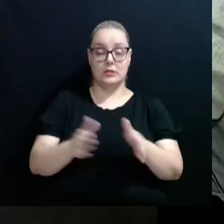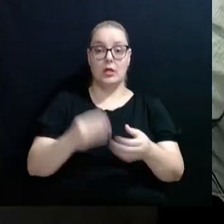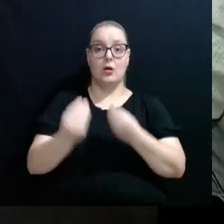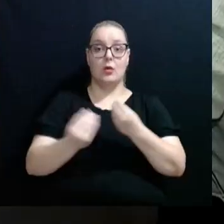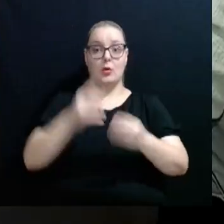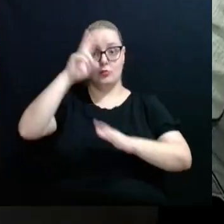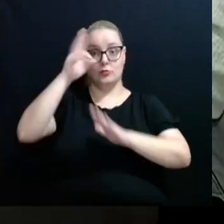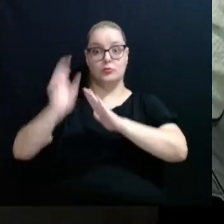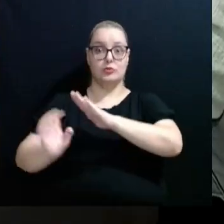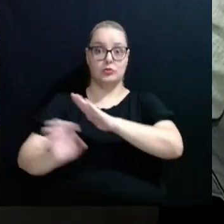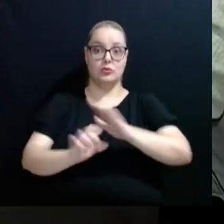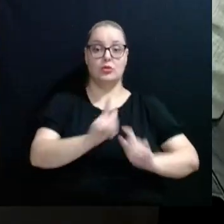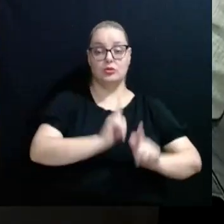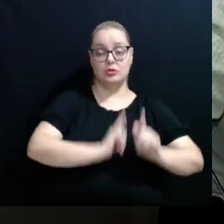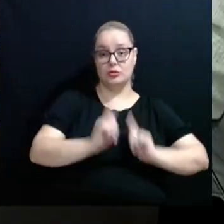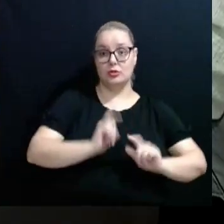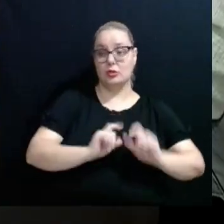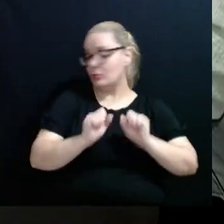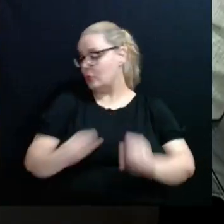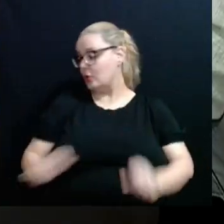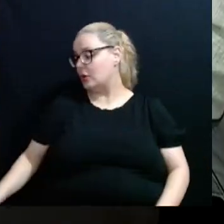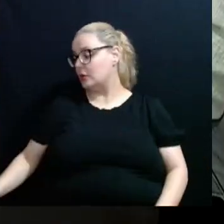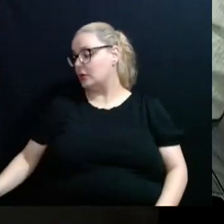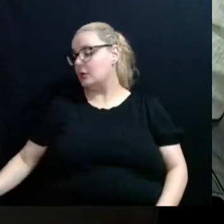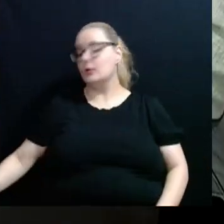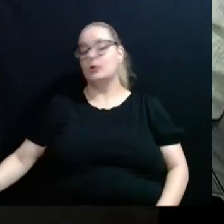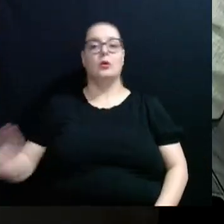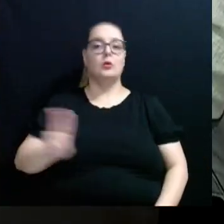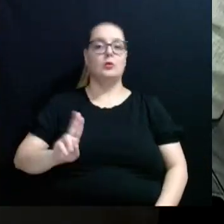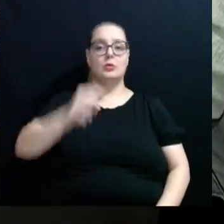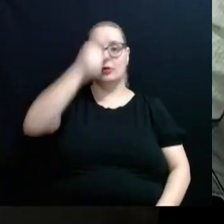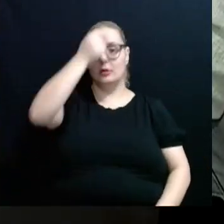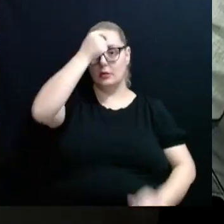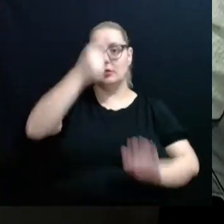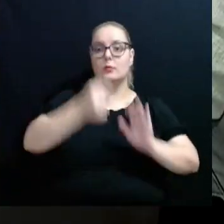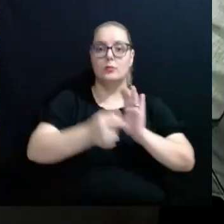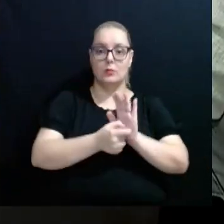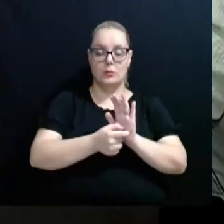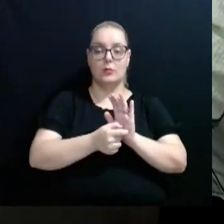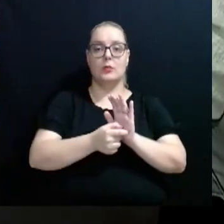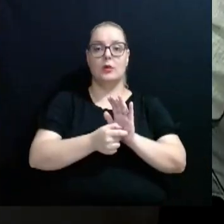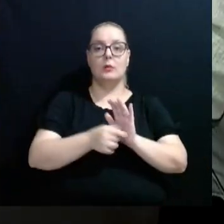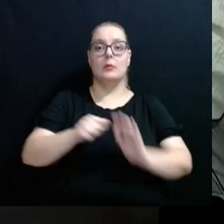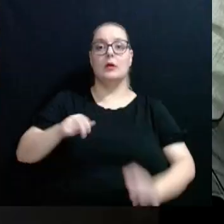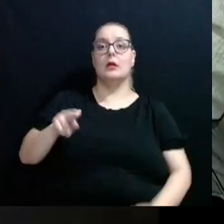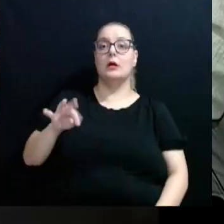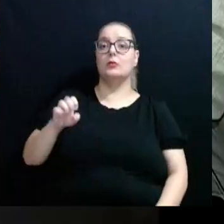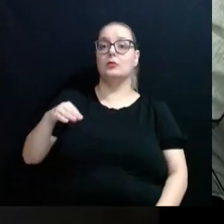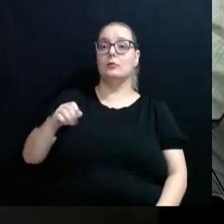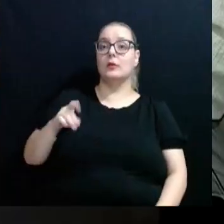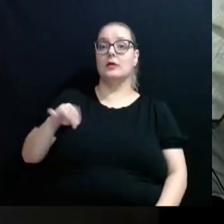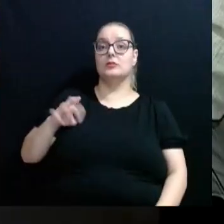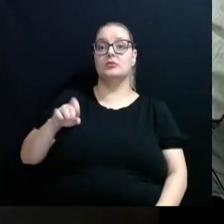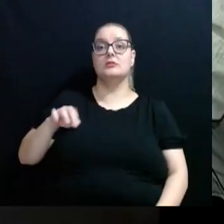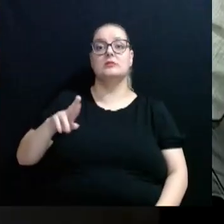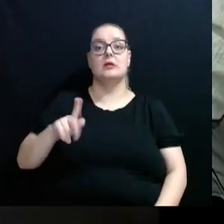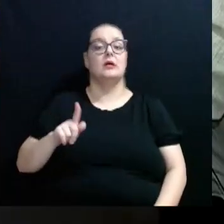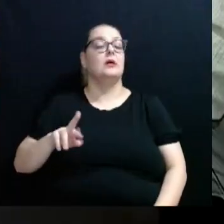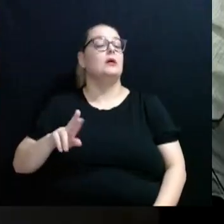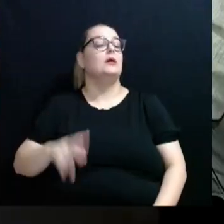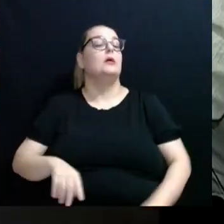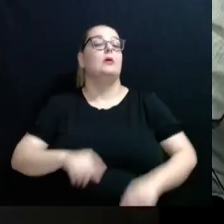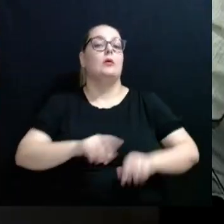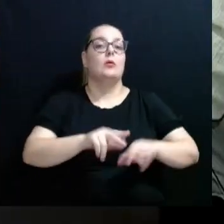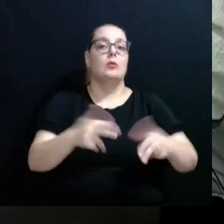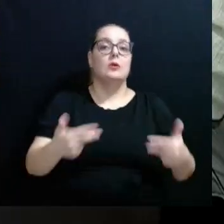gestores podem utilizar a inteligência artificial para automatizar tarefas, otimizar processos e ampliar